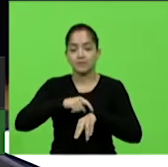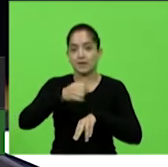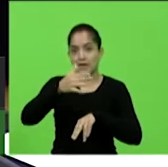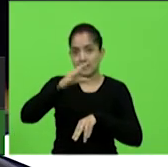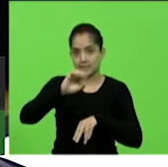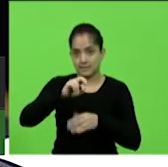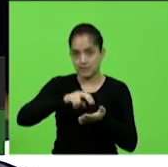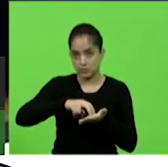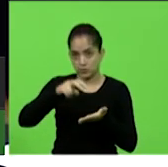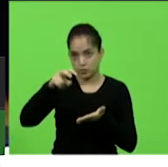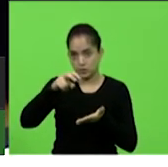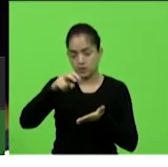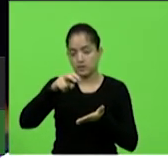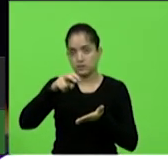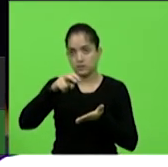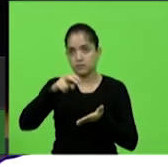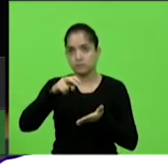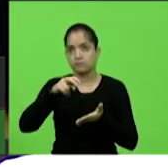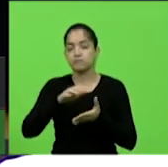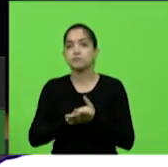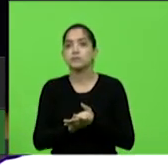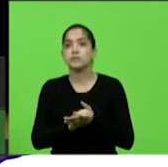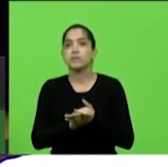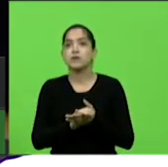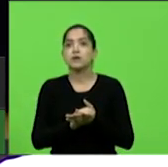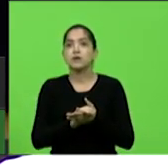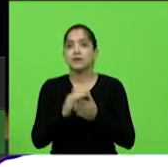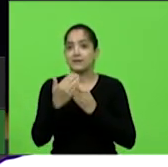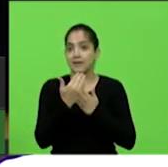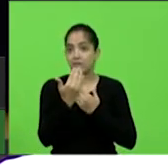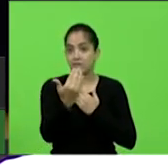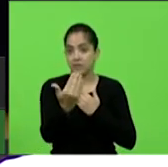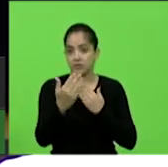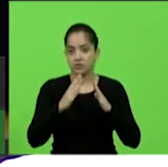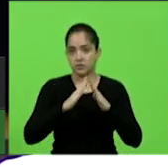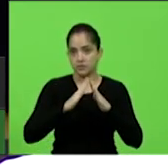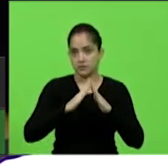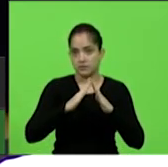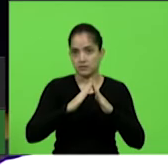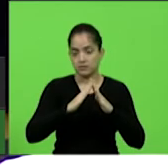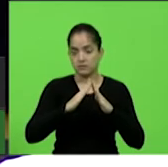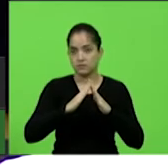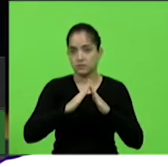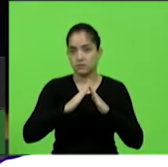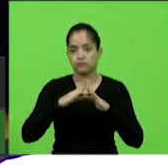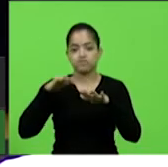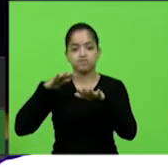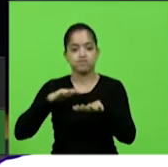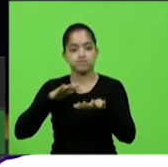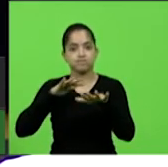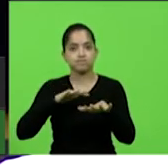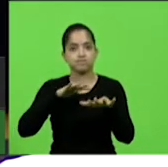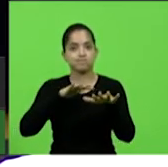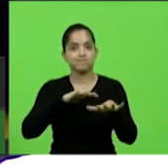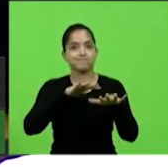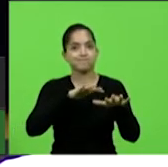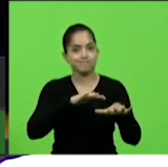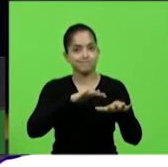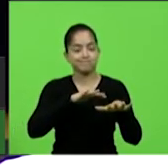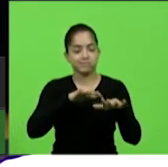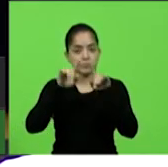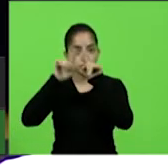na capital, na frente da Casa da Agronômica, um manifesto dos trabalhadores do